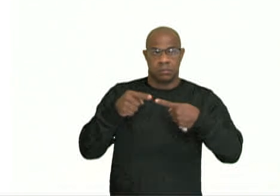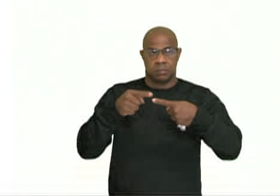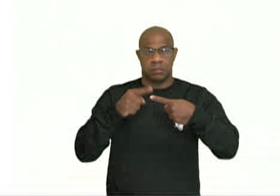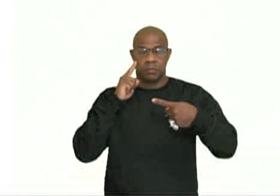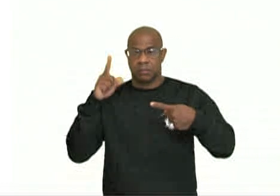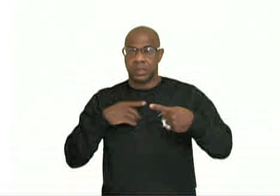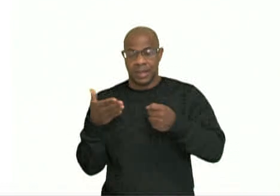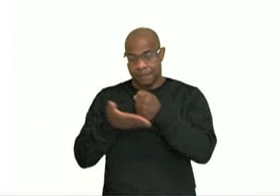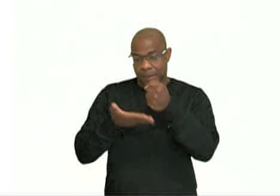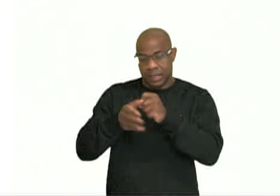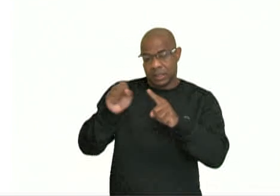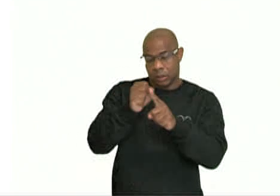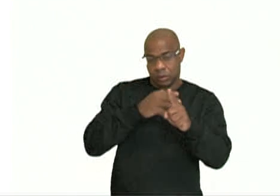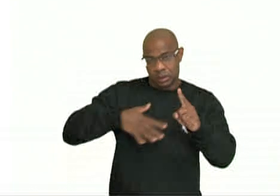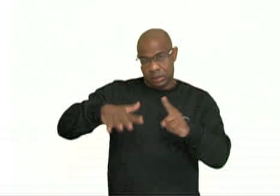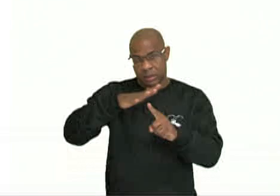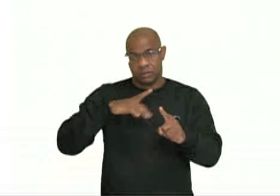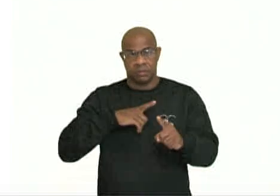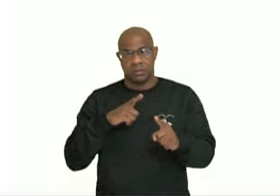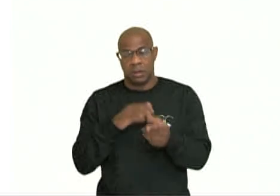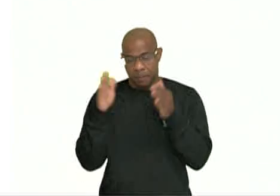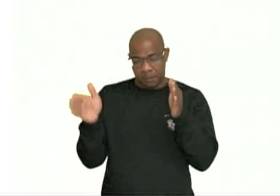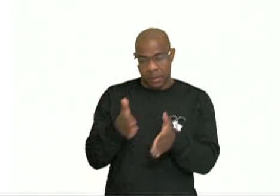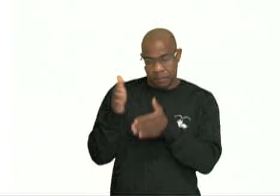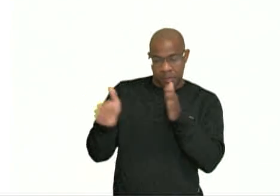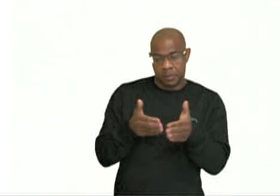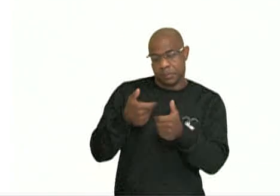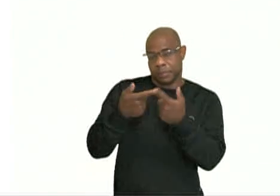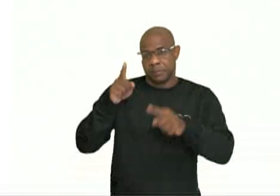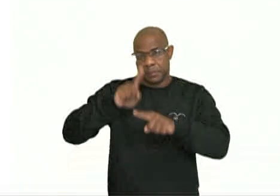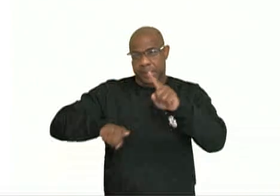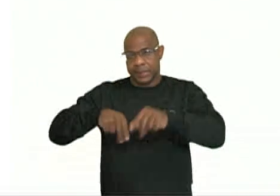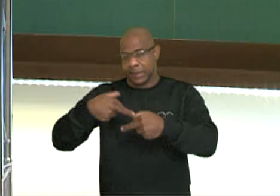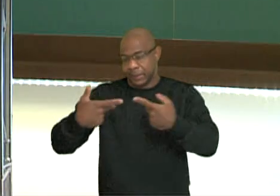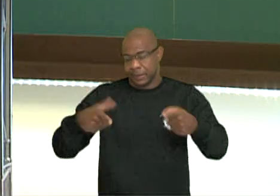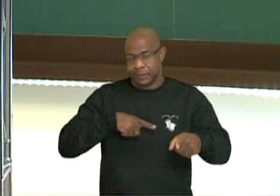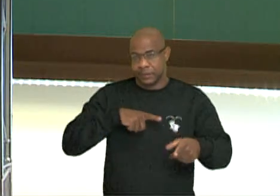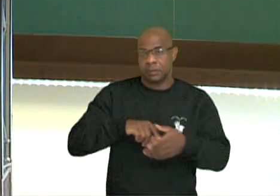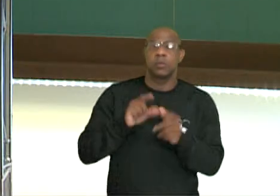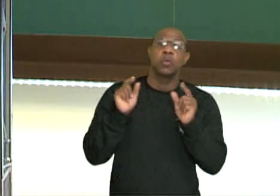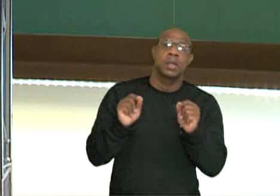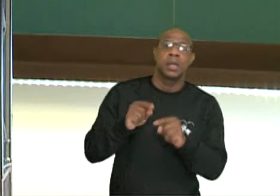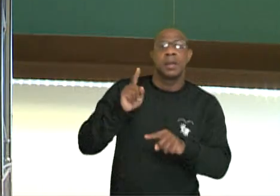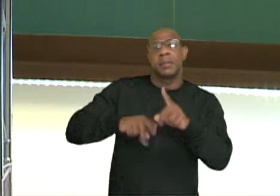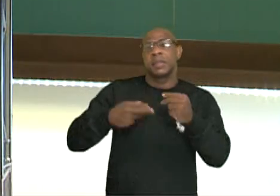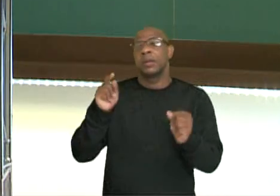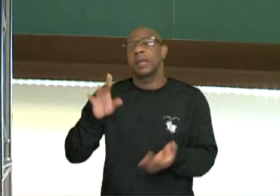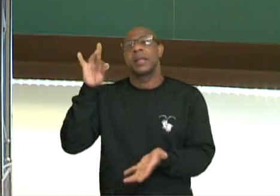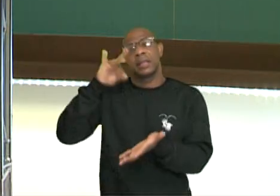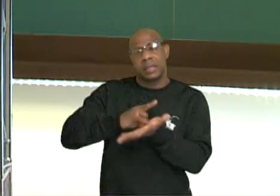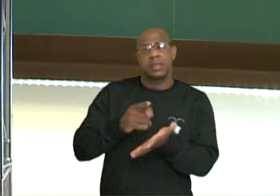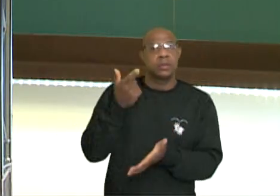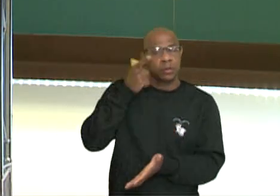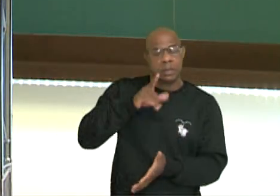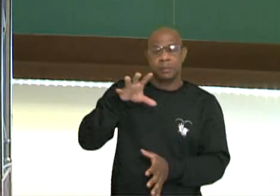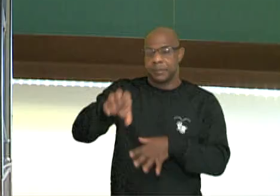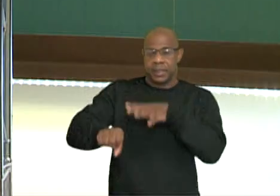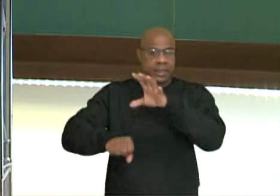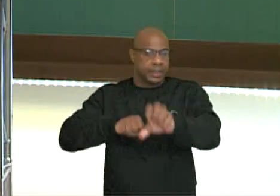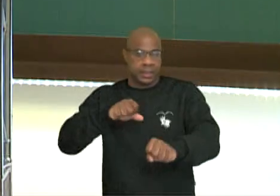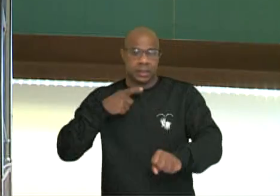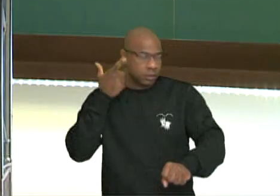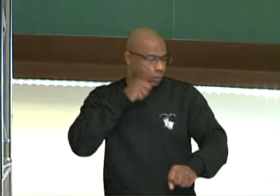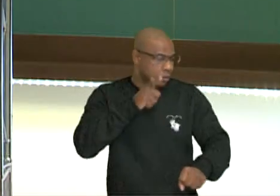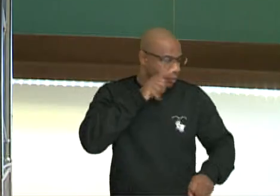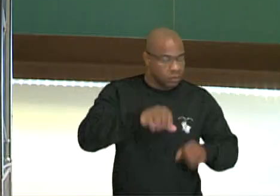da sociedade, nós vamos ter a produção de bens materiais. Então, material é aquilo que é real, que a gente consegue pegar, que não está no